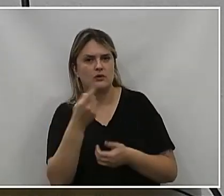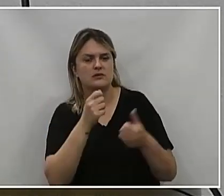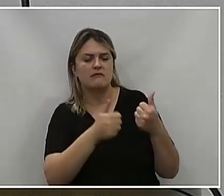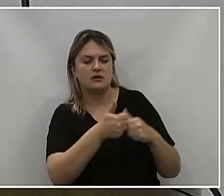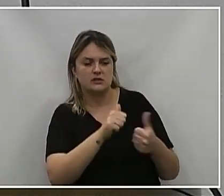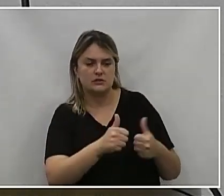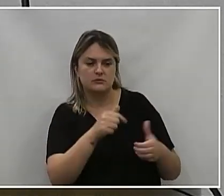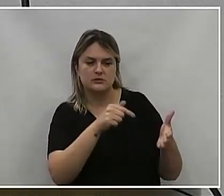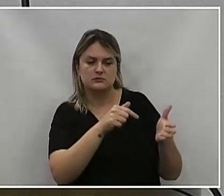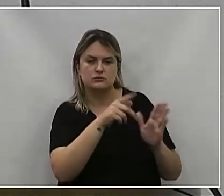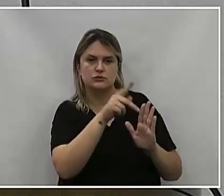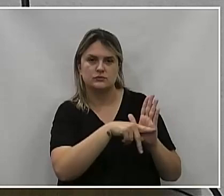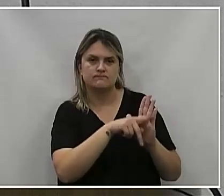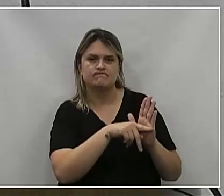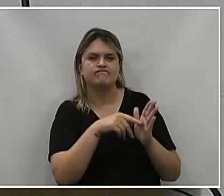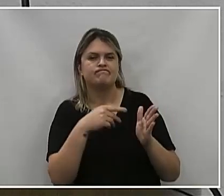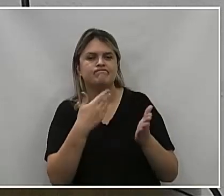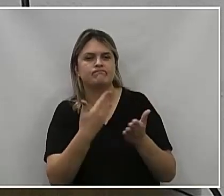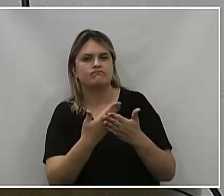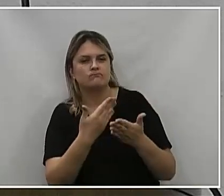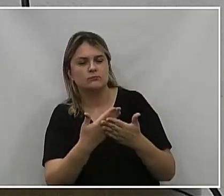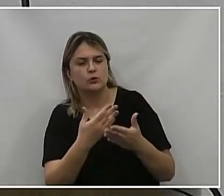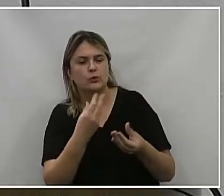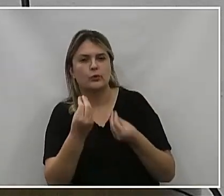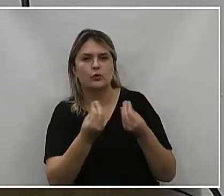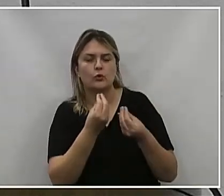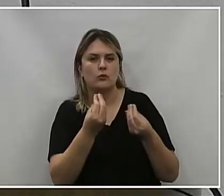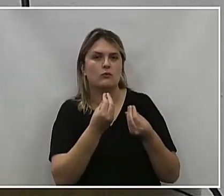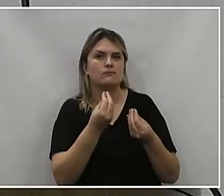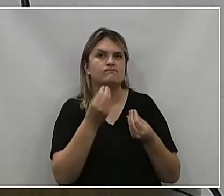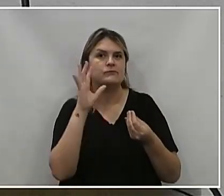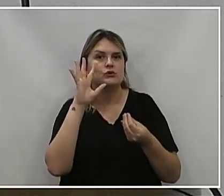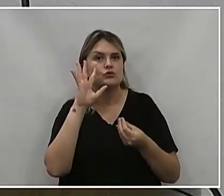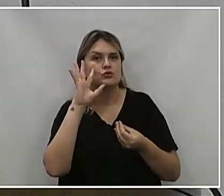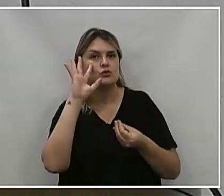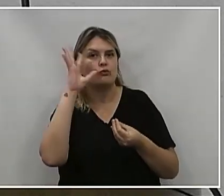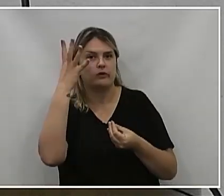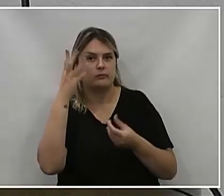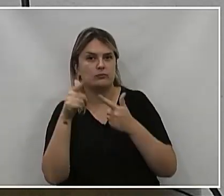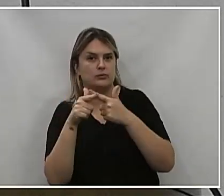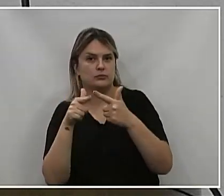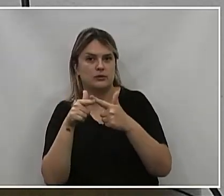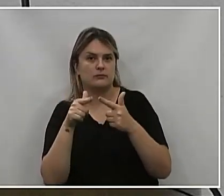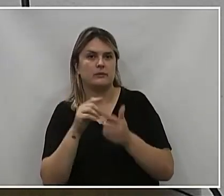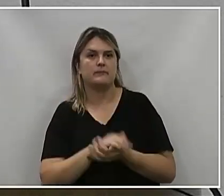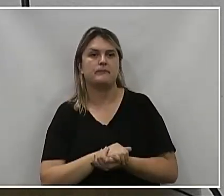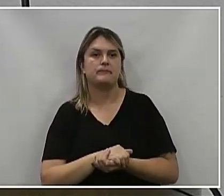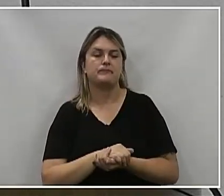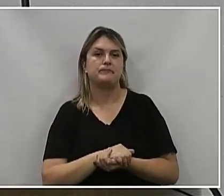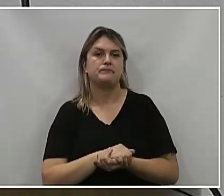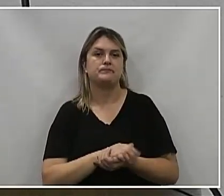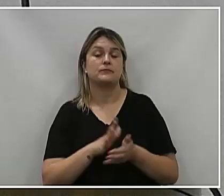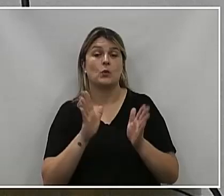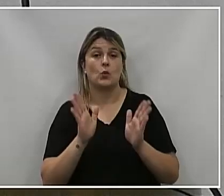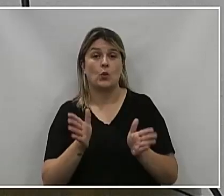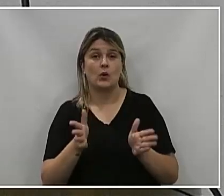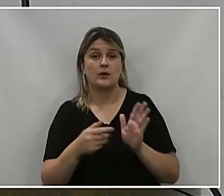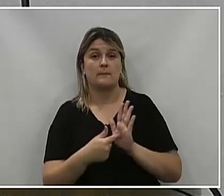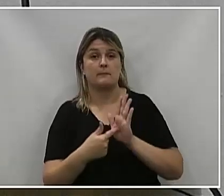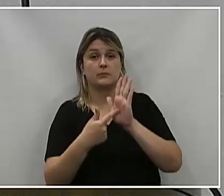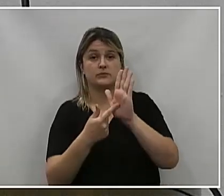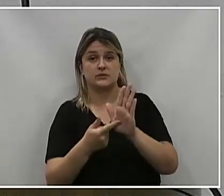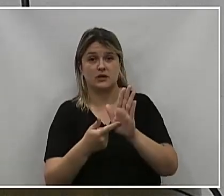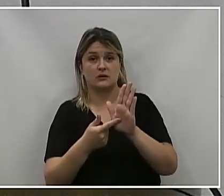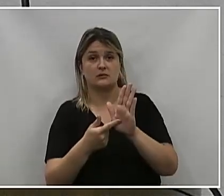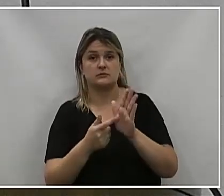projeto, nós estudamos para trazer, sim, as soluções melhores possível para o município. Então, o teor da minha